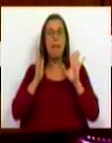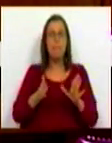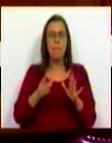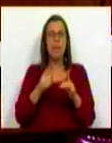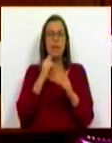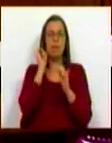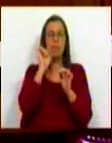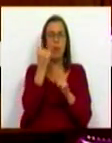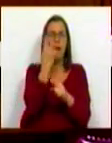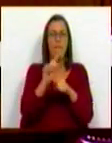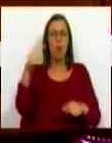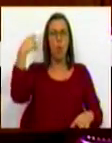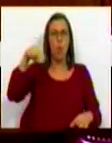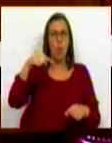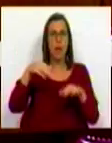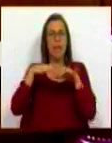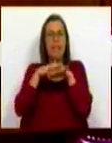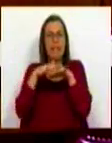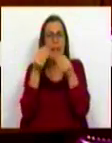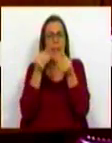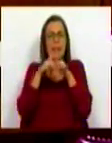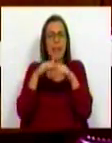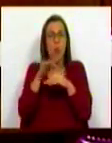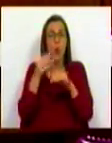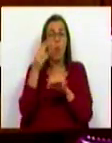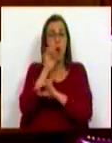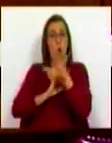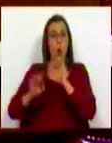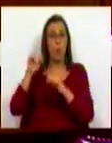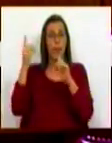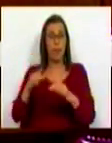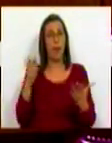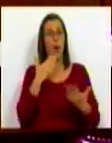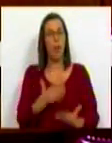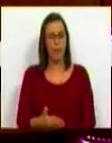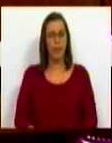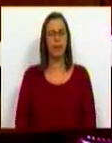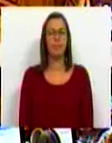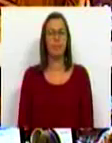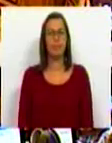estabelecer um identificador único para os tecidos e células distribuídos na União Europeia. Muito obrigado.